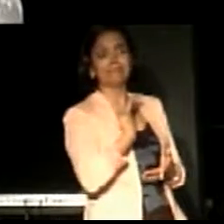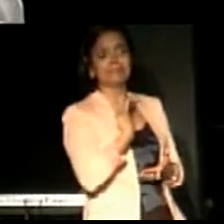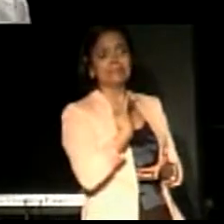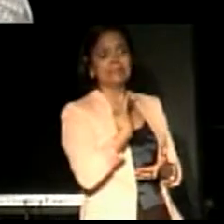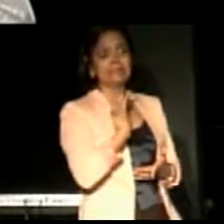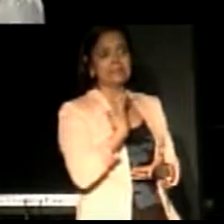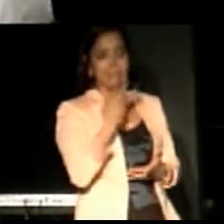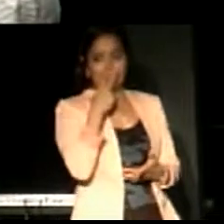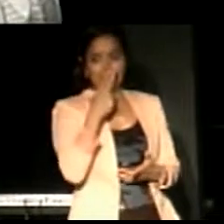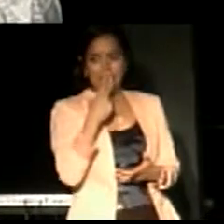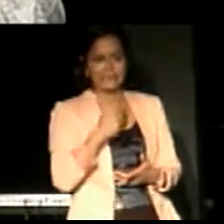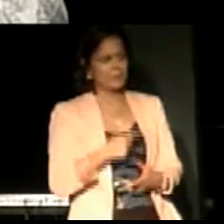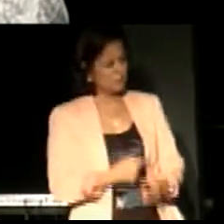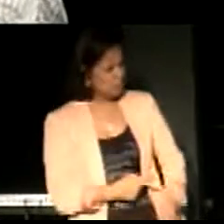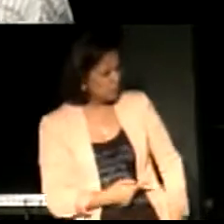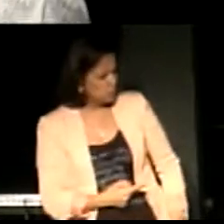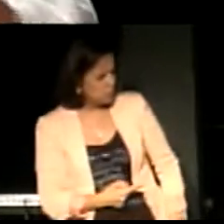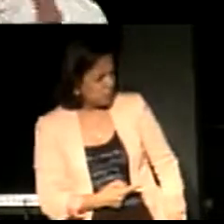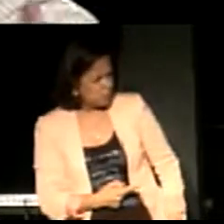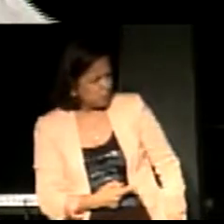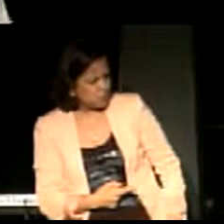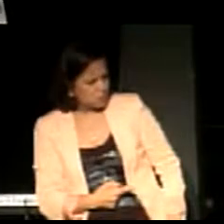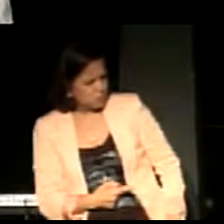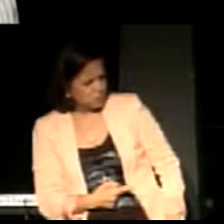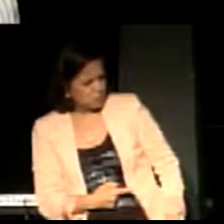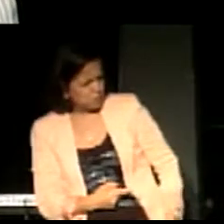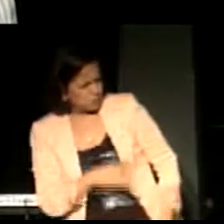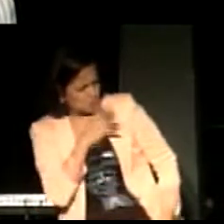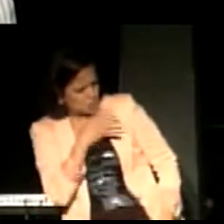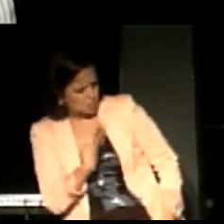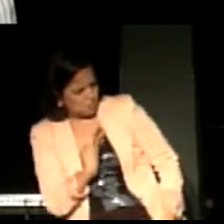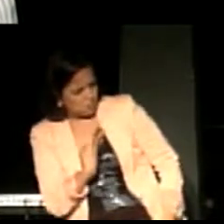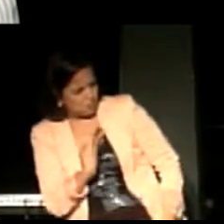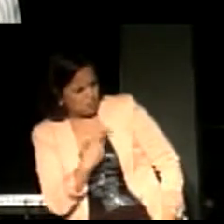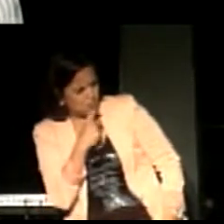que sobe um fogo e a vontade de reagir.